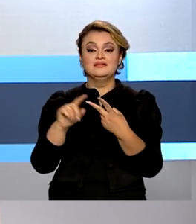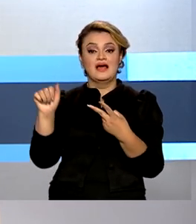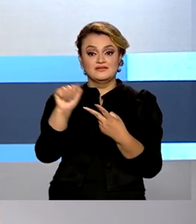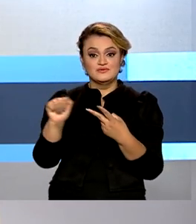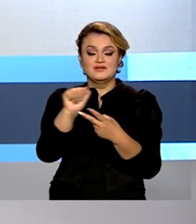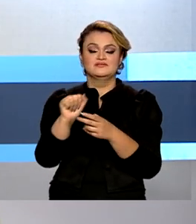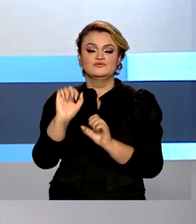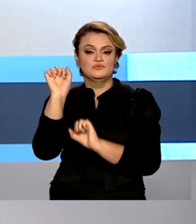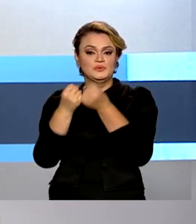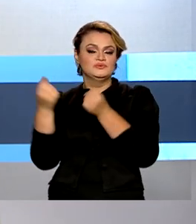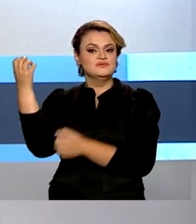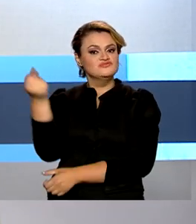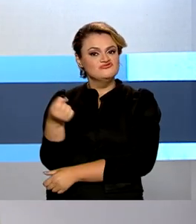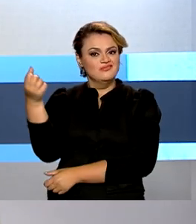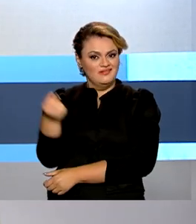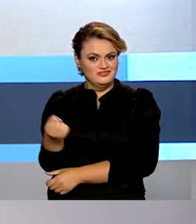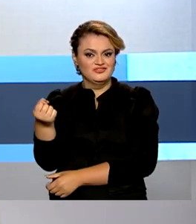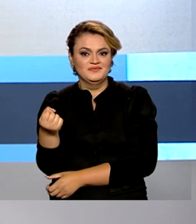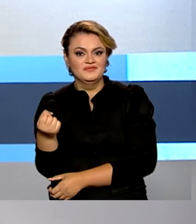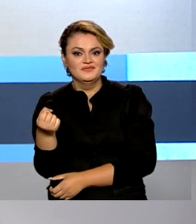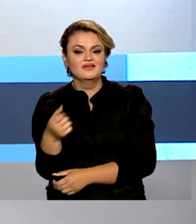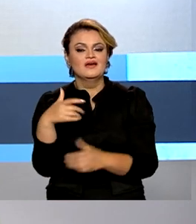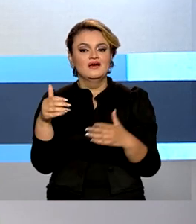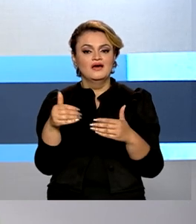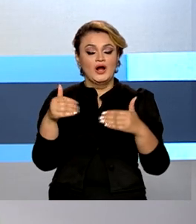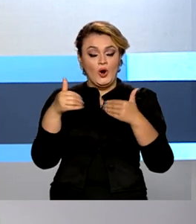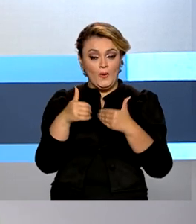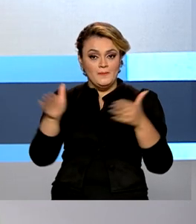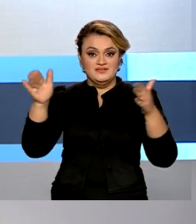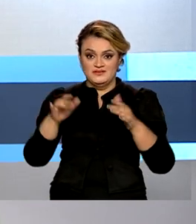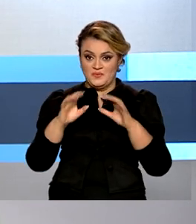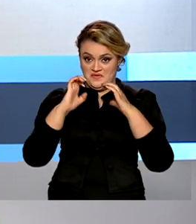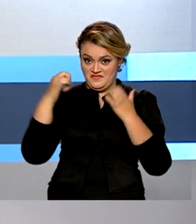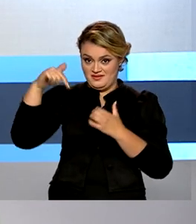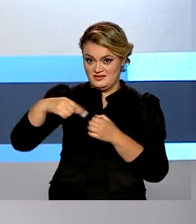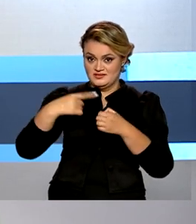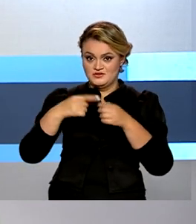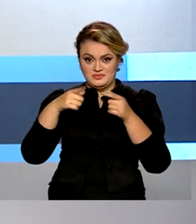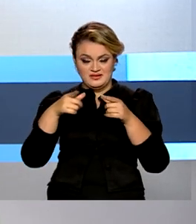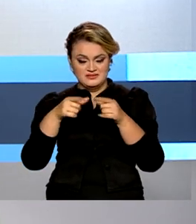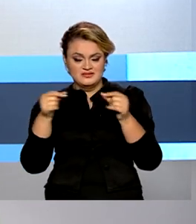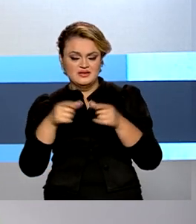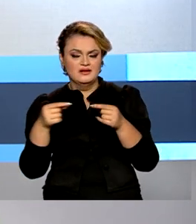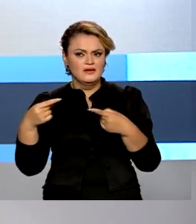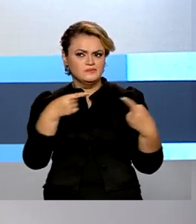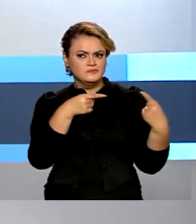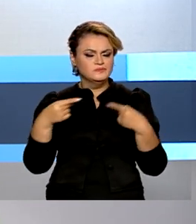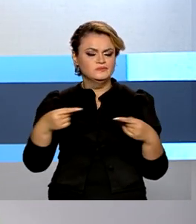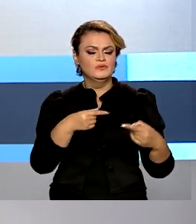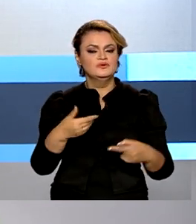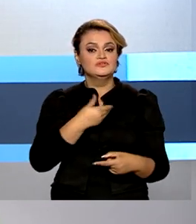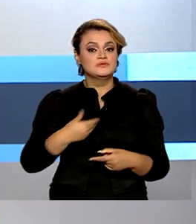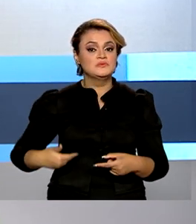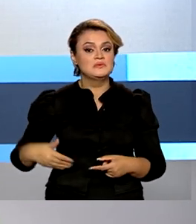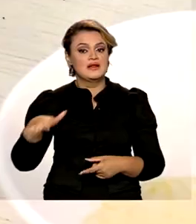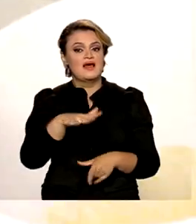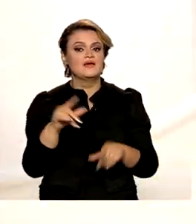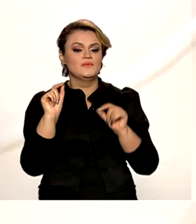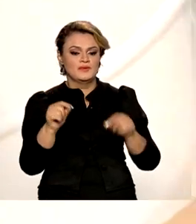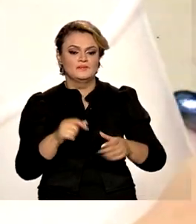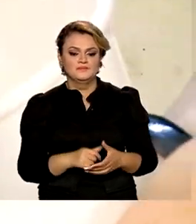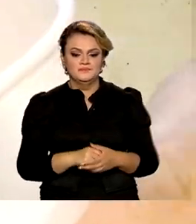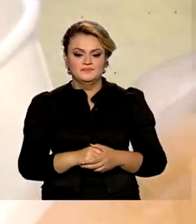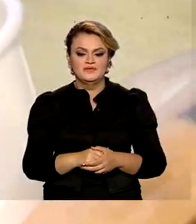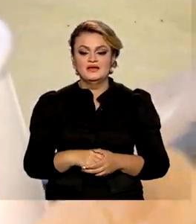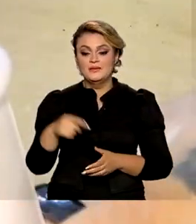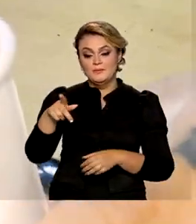dos Produtores de Leite. Na abertura do evento, aqui em Brasília, foram debatidas políticas públicas para o setor.